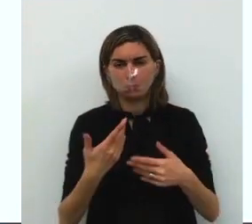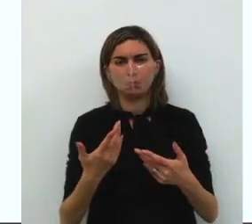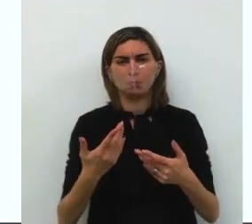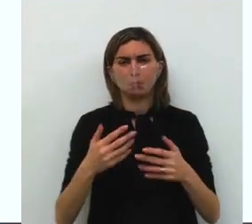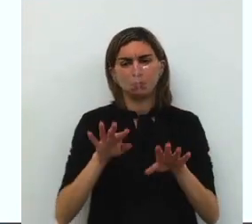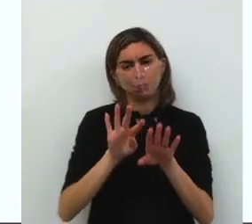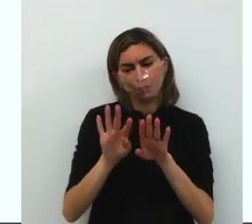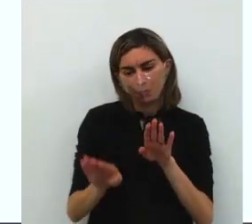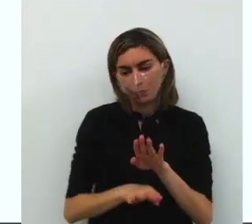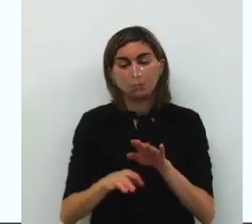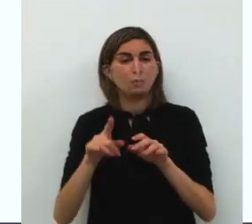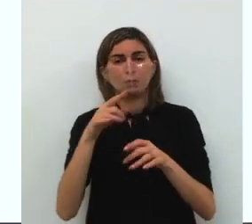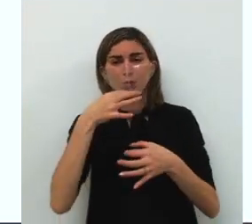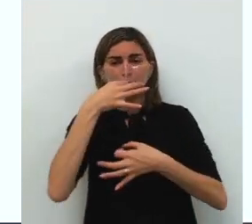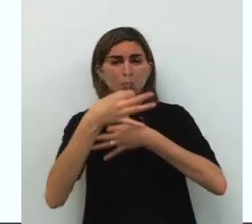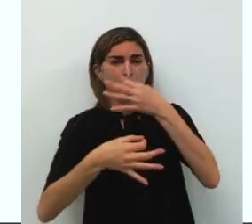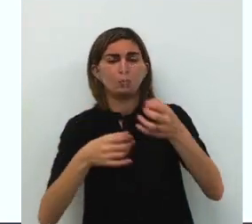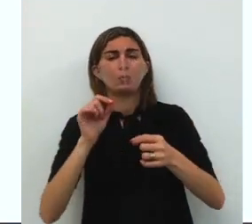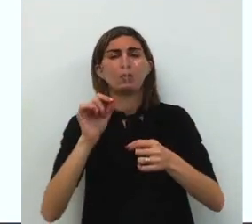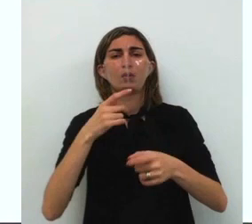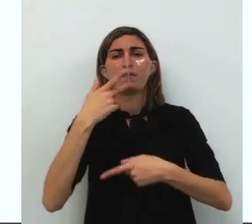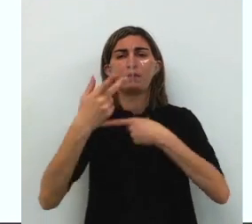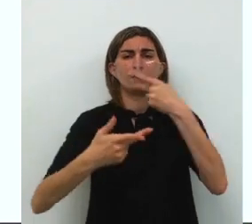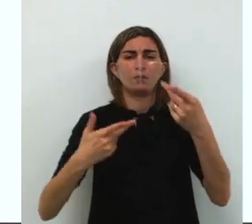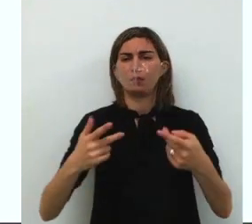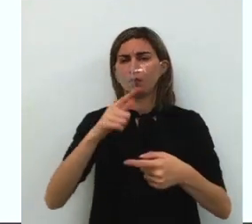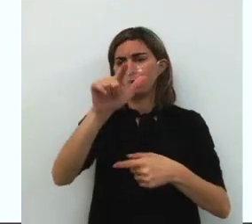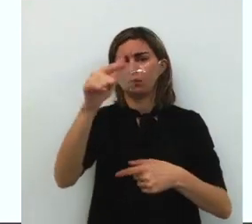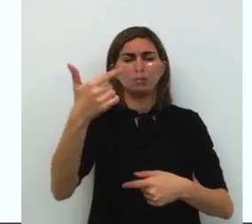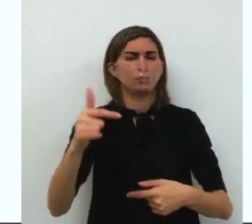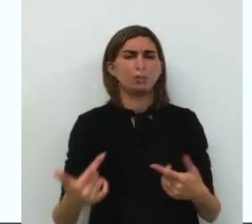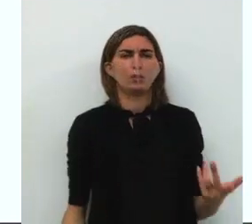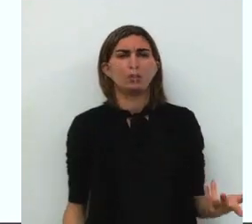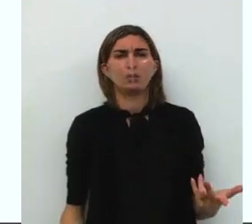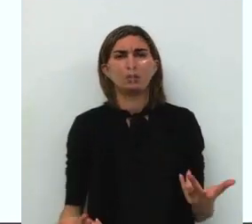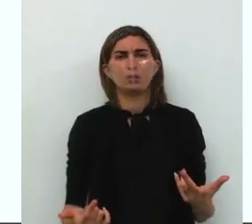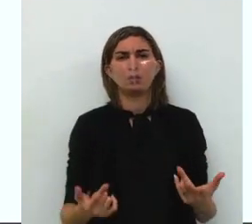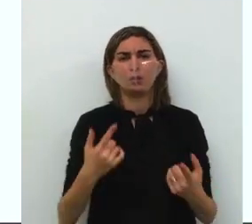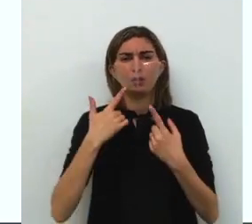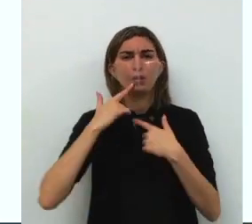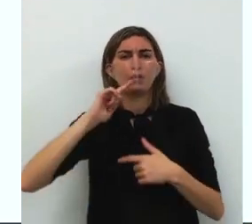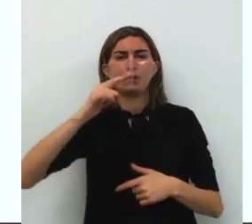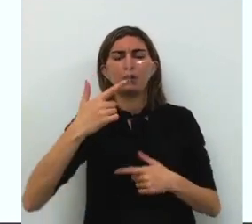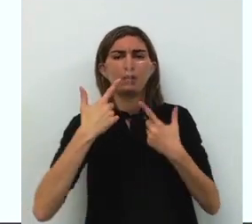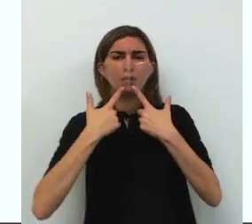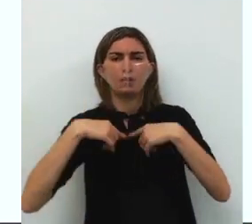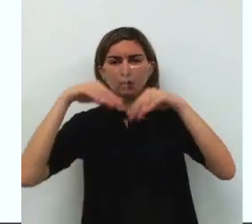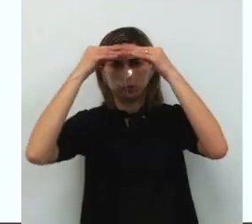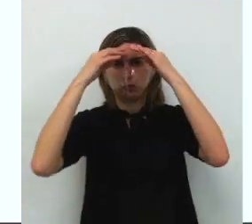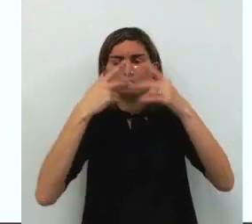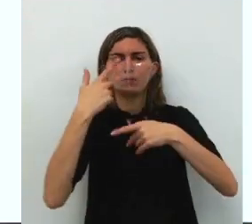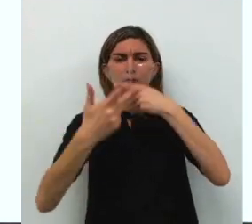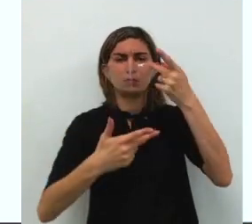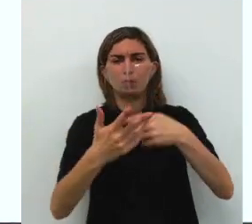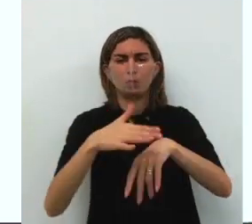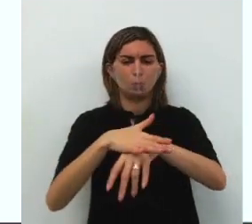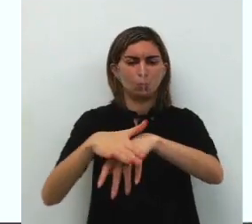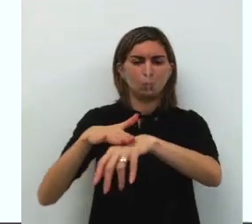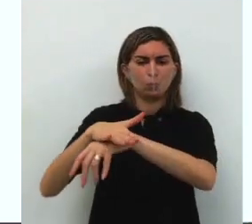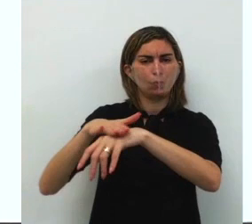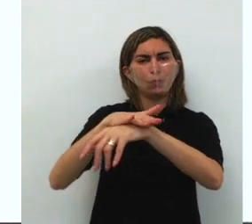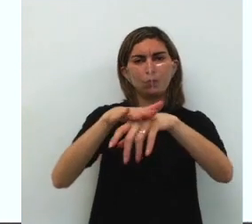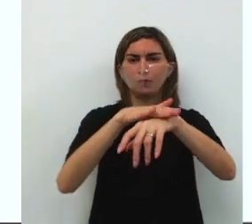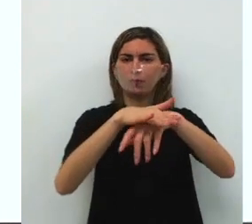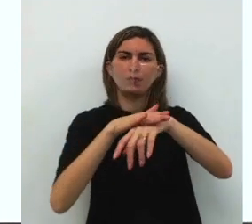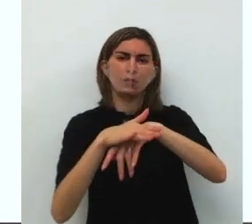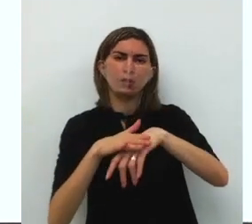você fica humilde, porque você não tem argumentos. O que é argumentos? Você não tem o quê? Na linguagem de vocês, aquela fala, aquela